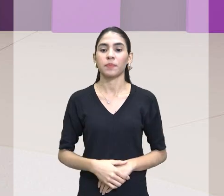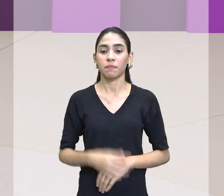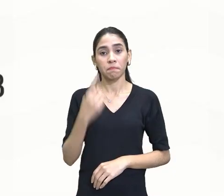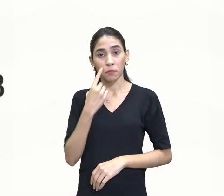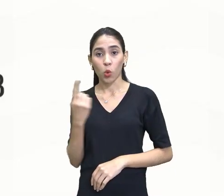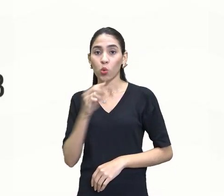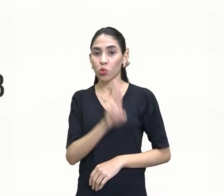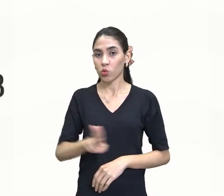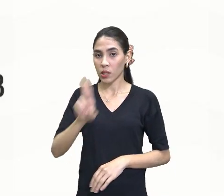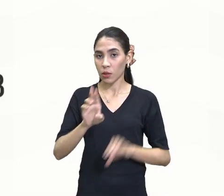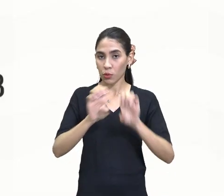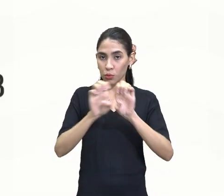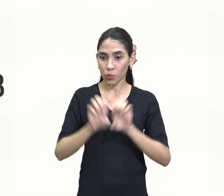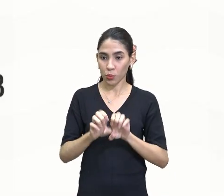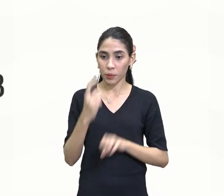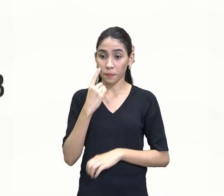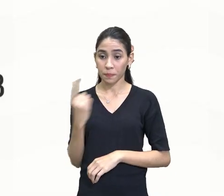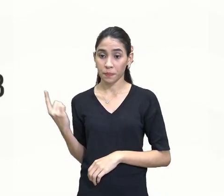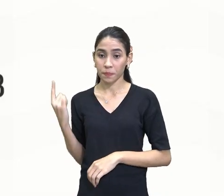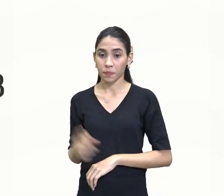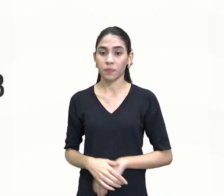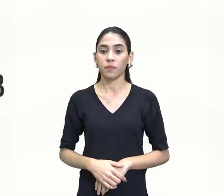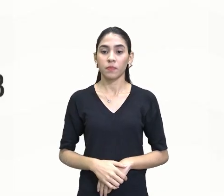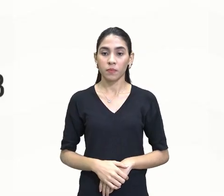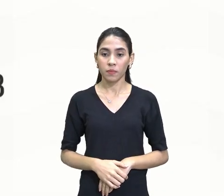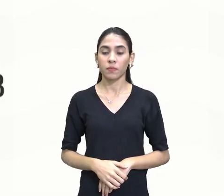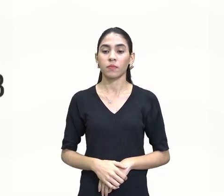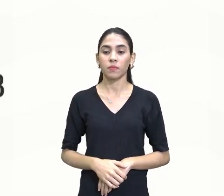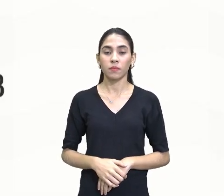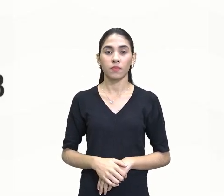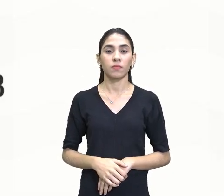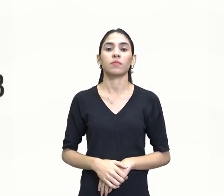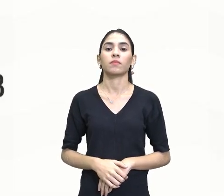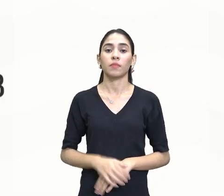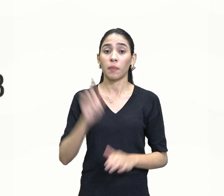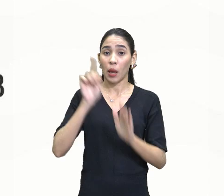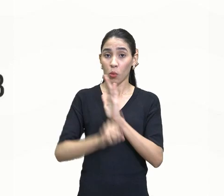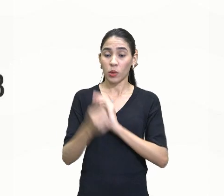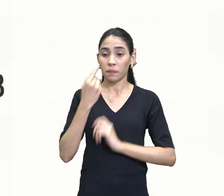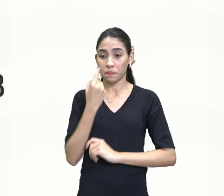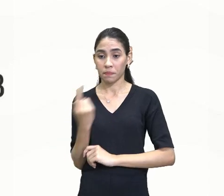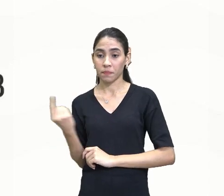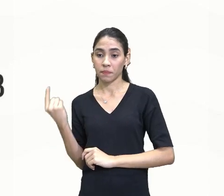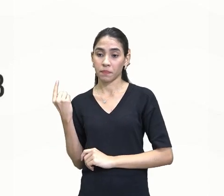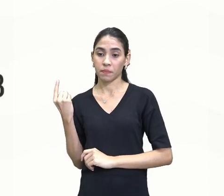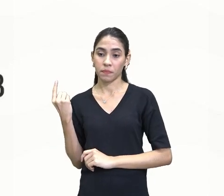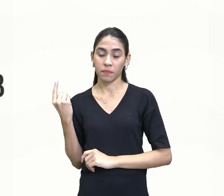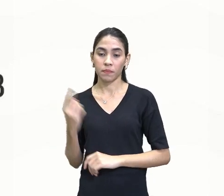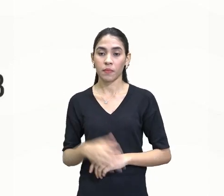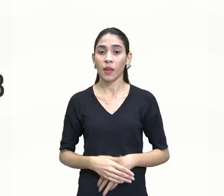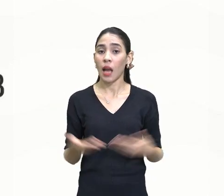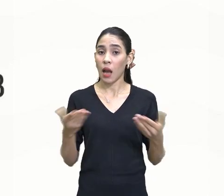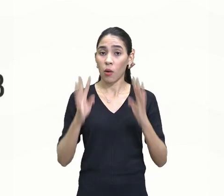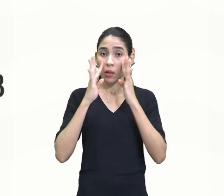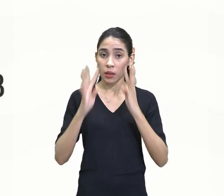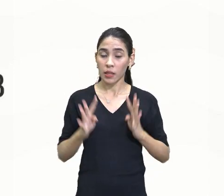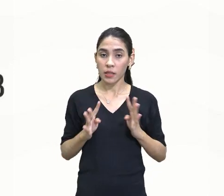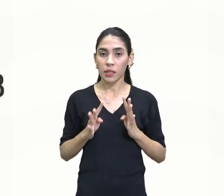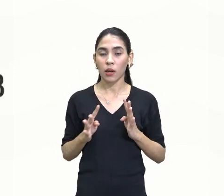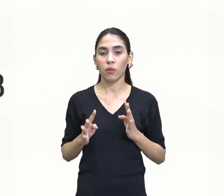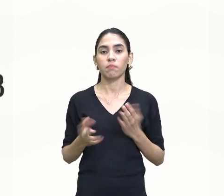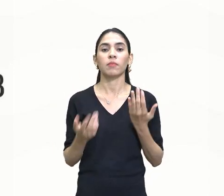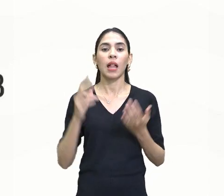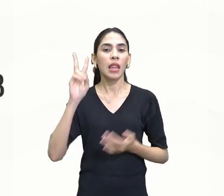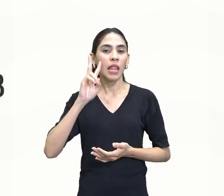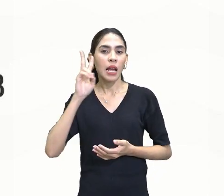expressão aqui, tá? Vamos lá então? A mesma questão na cartela, nós vamos então pegar esses dados